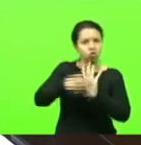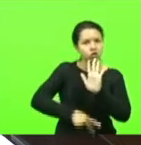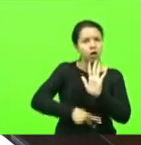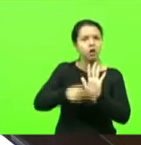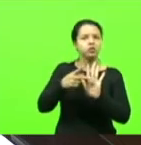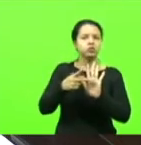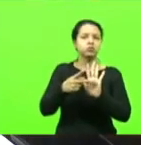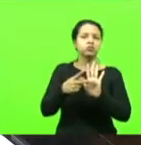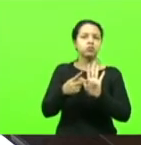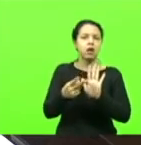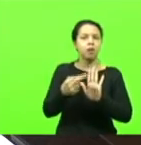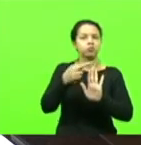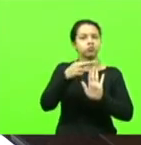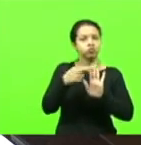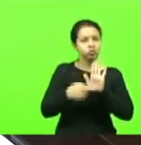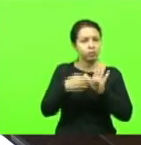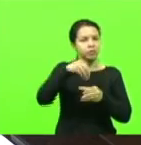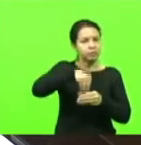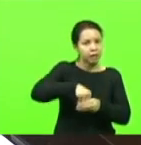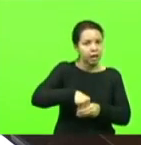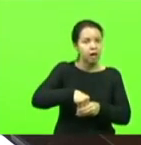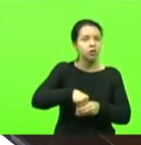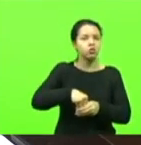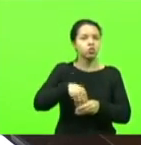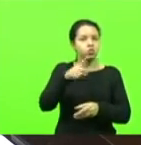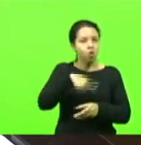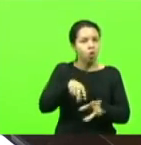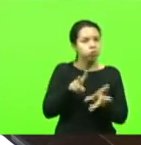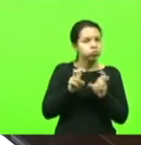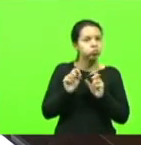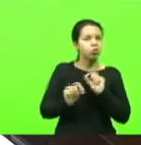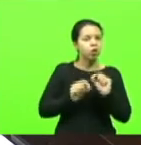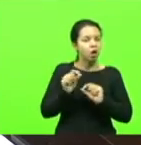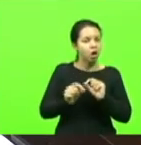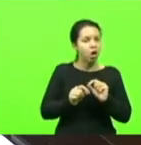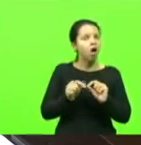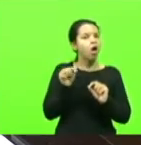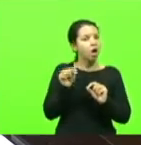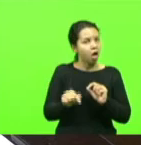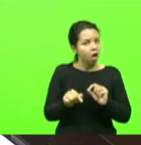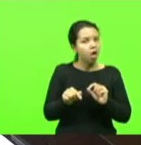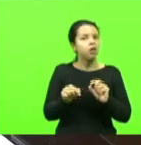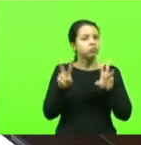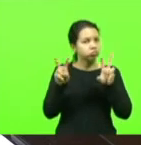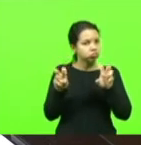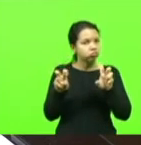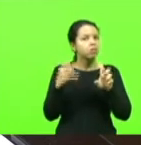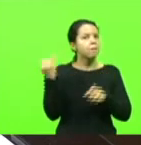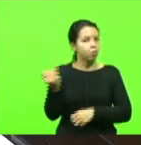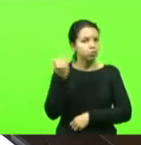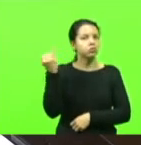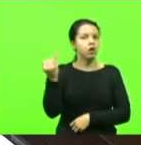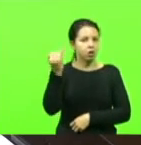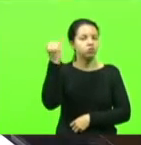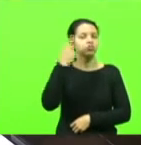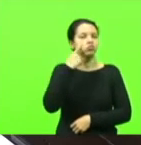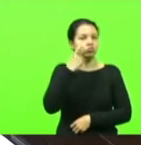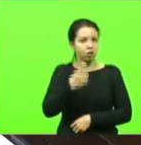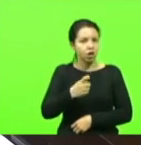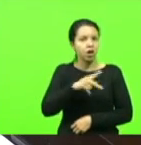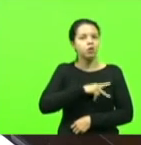do Regimento Interno deste poder observa-se que a matéria ela é oportuna Ela é conveniente ao interesse